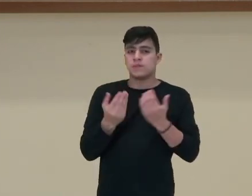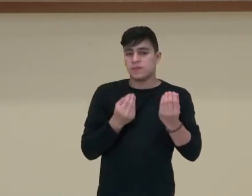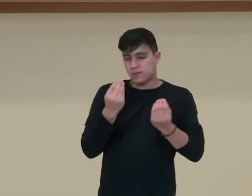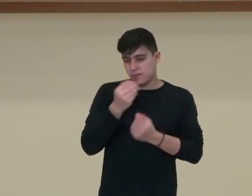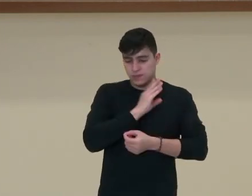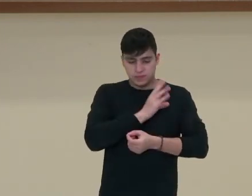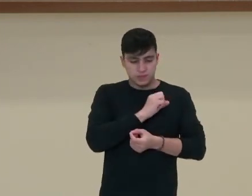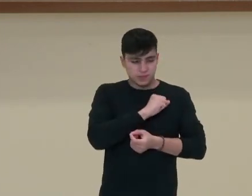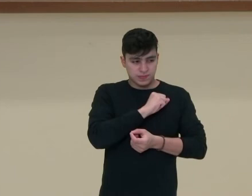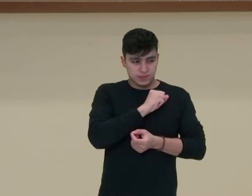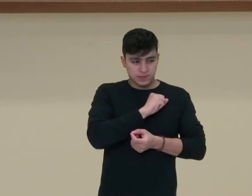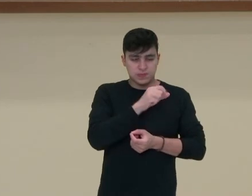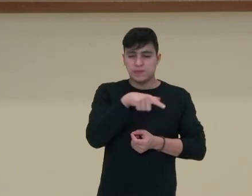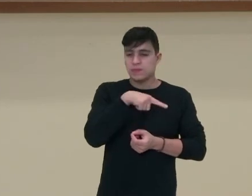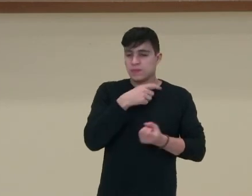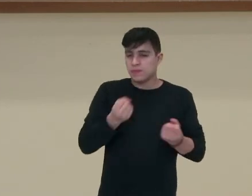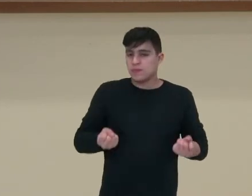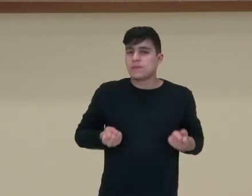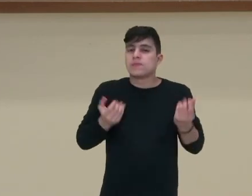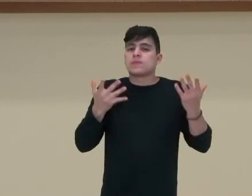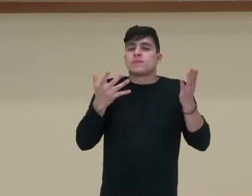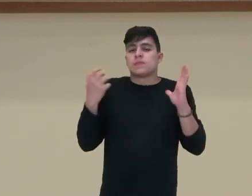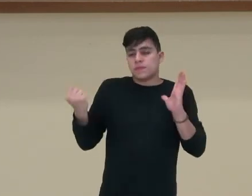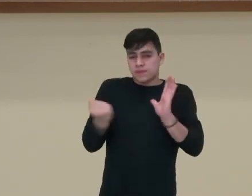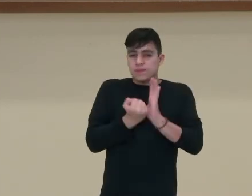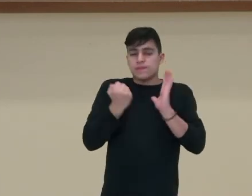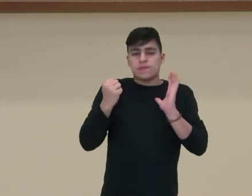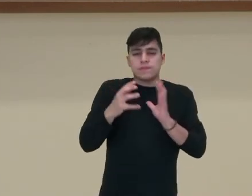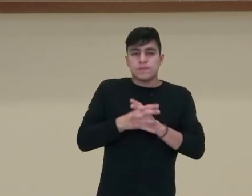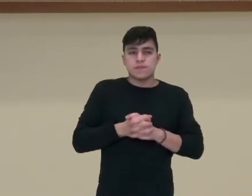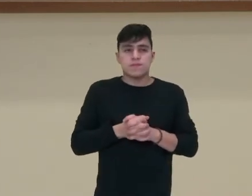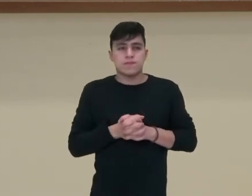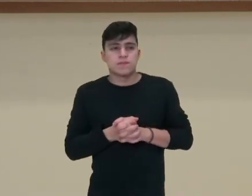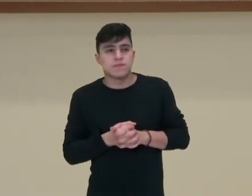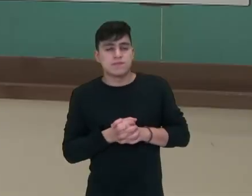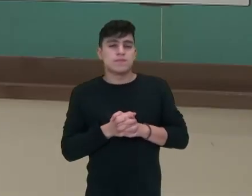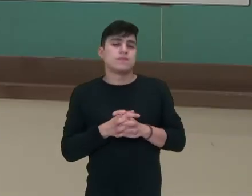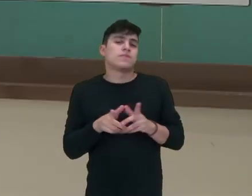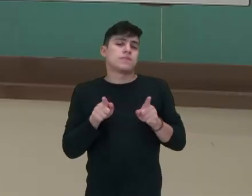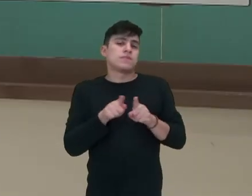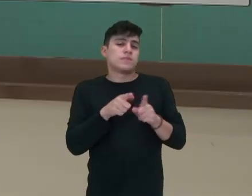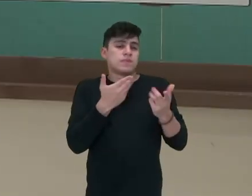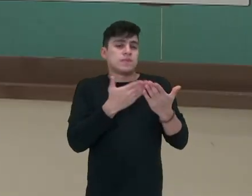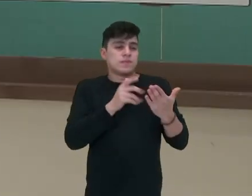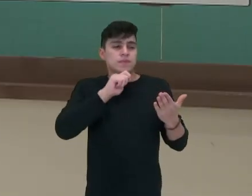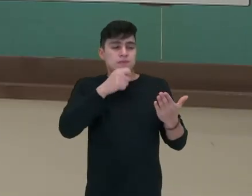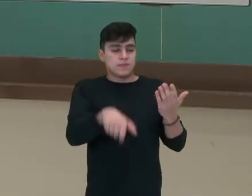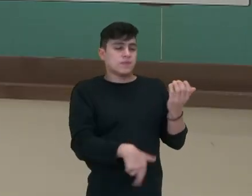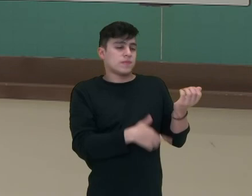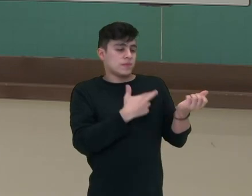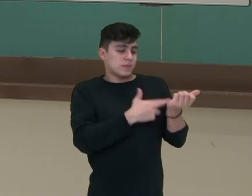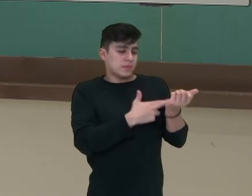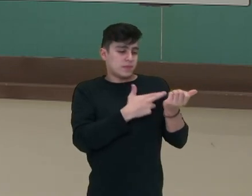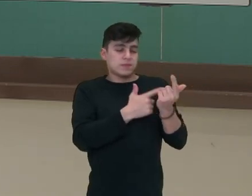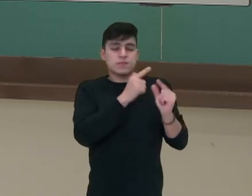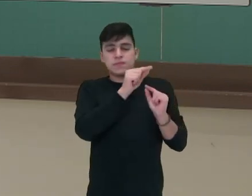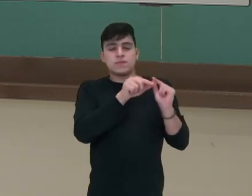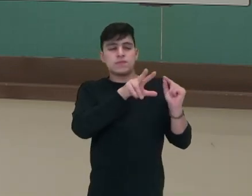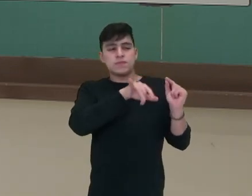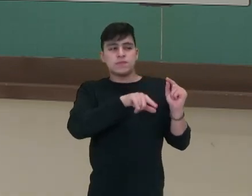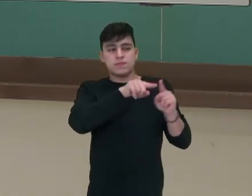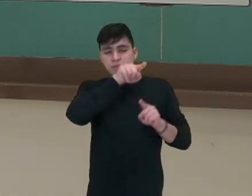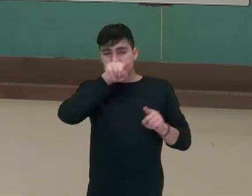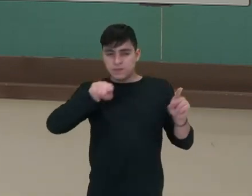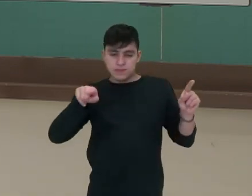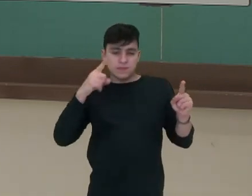nosso coração. Né? Tem a pulsação, essa marcação. Né? A gente viu também a questão do ritmo, que vai utilizar,